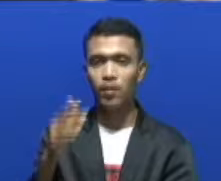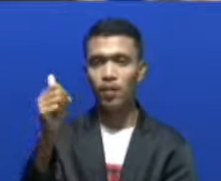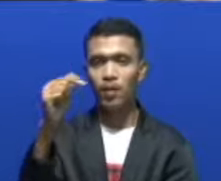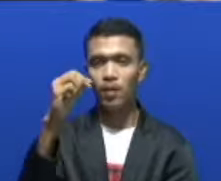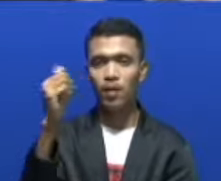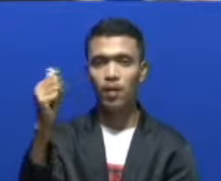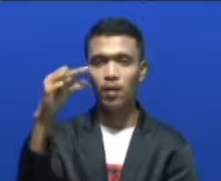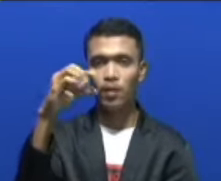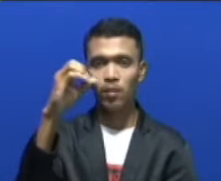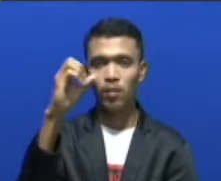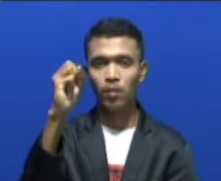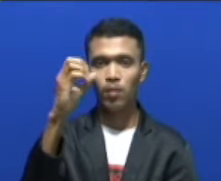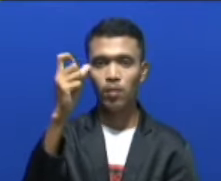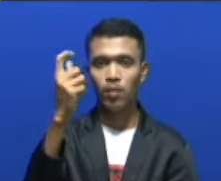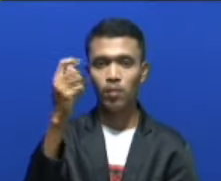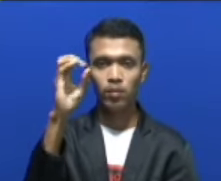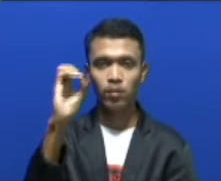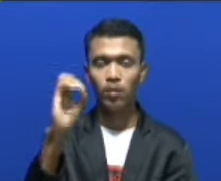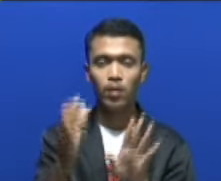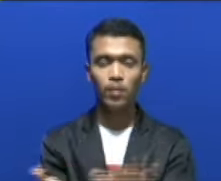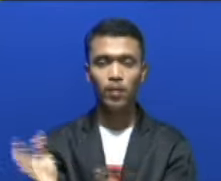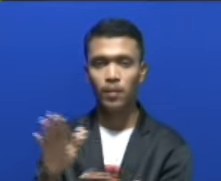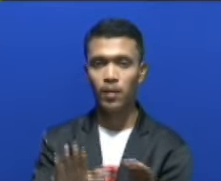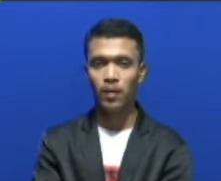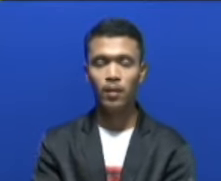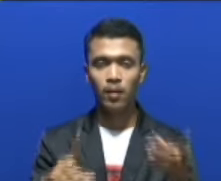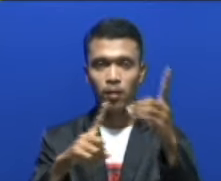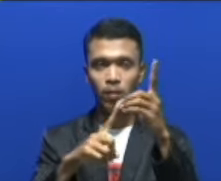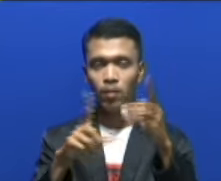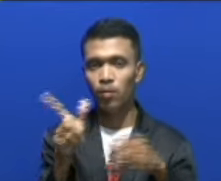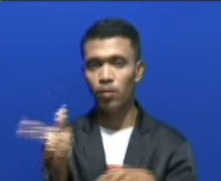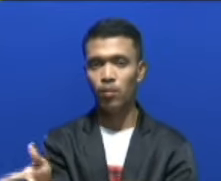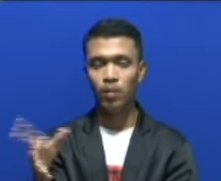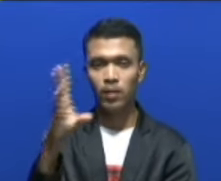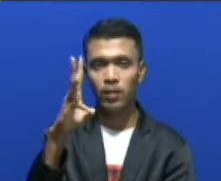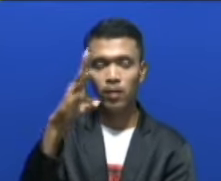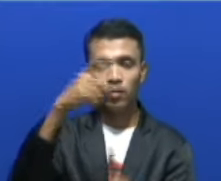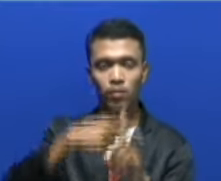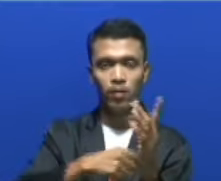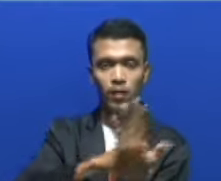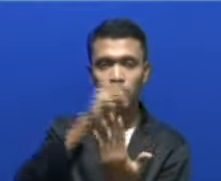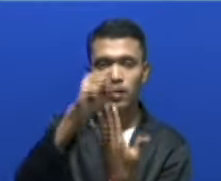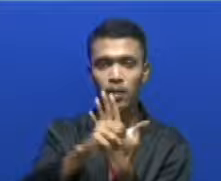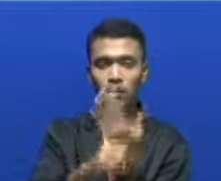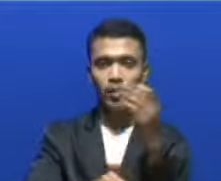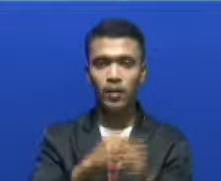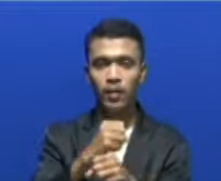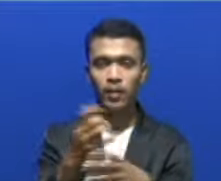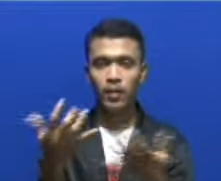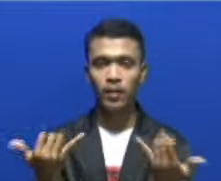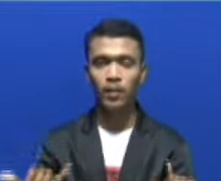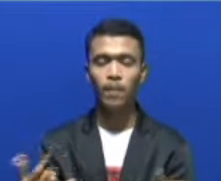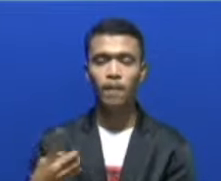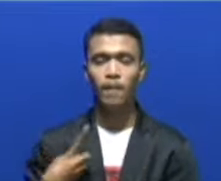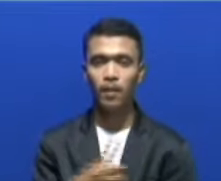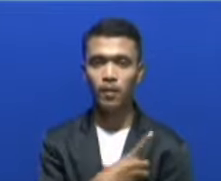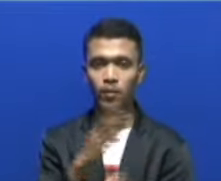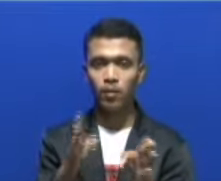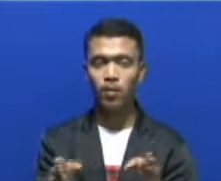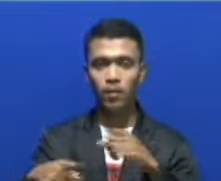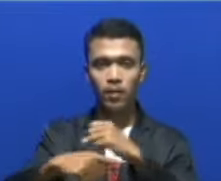Conceição Amaral La Loir, nebe Hakoto Is e Aloron Ruanulo Residen, fulan setembro, tinangné. Deputado bancada